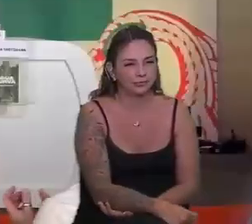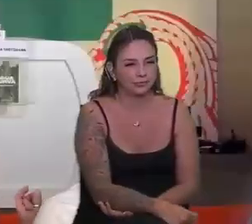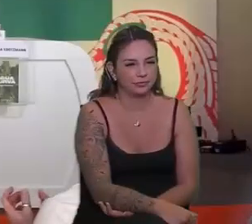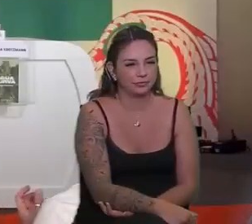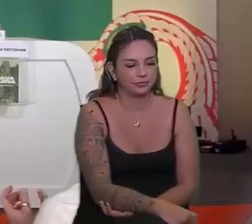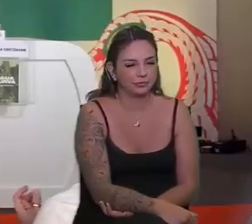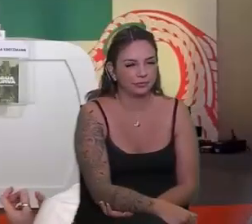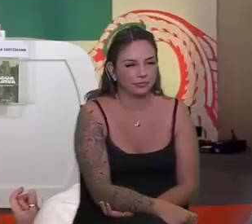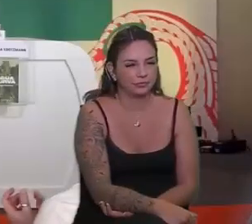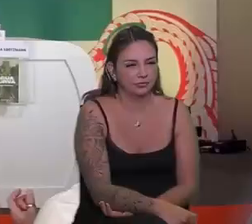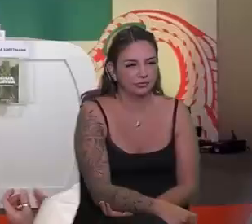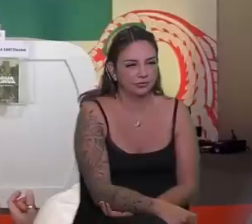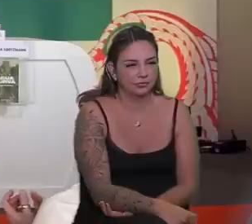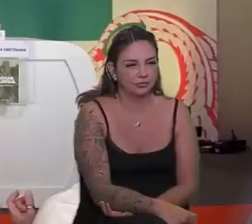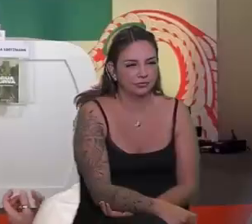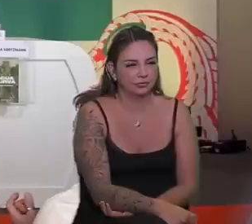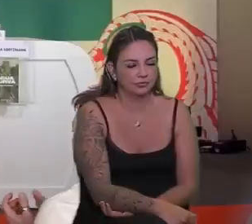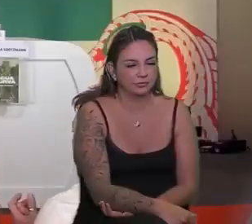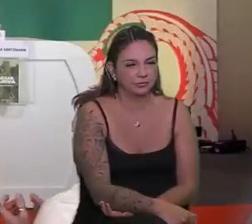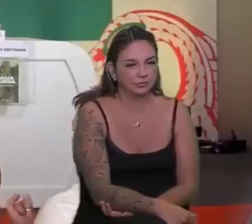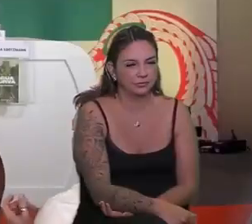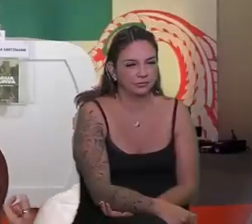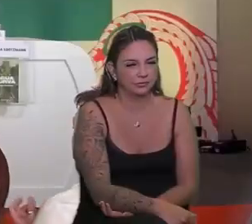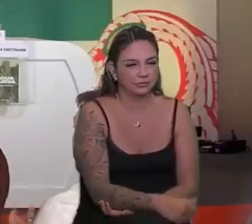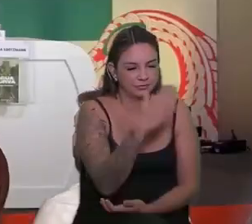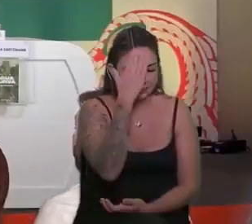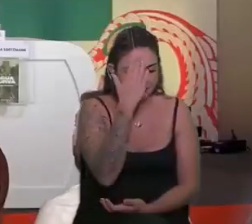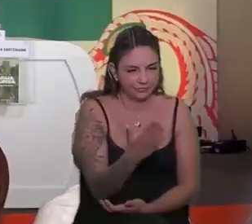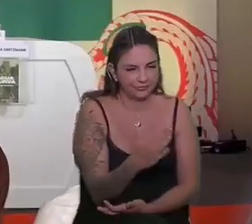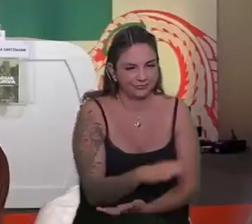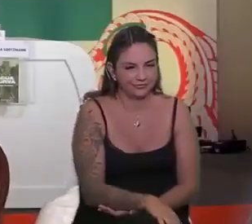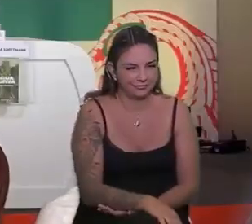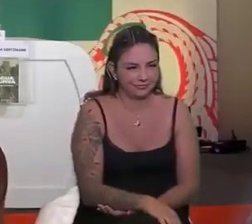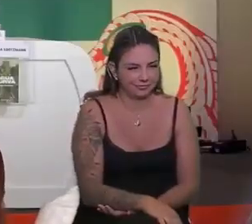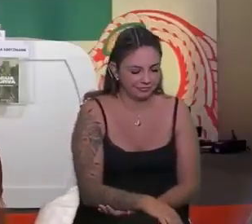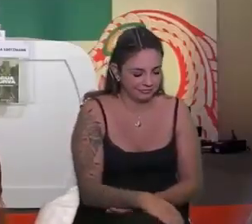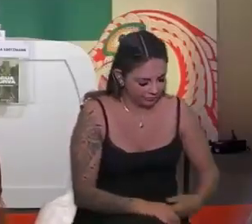Muito obrigado, pessoal. Os autores vão estar